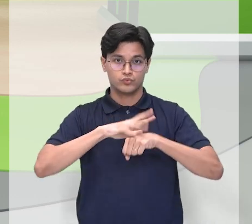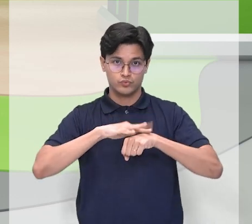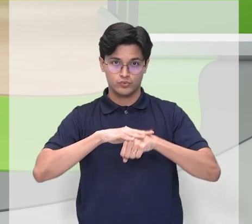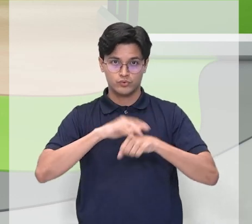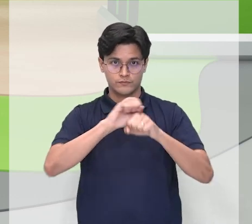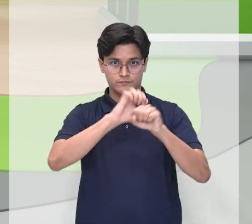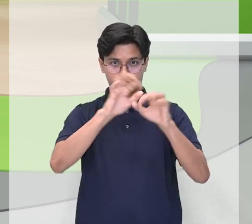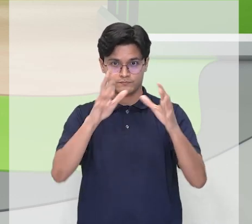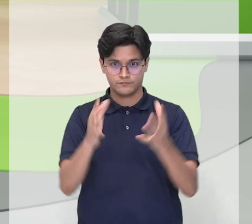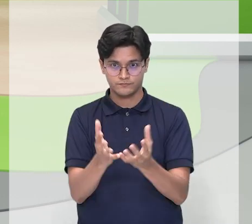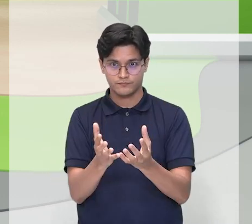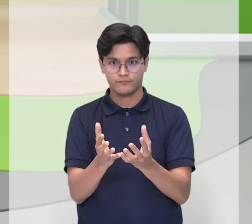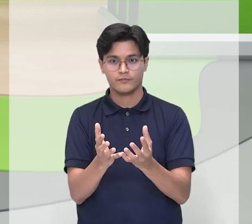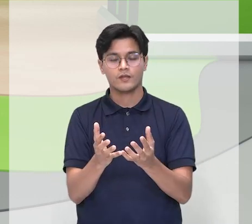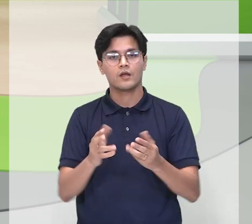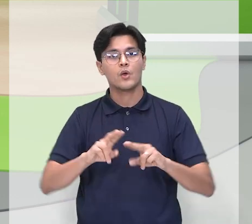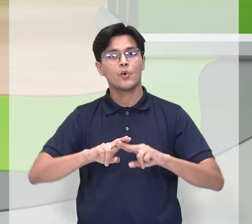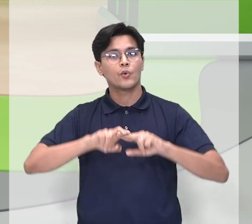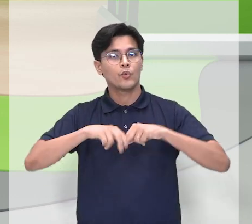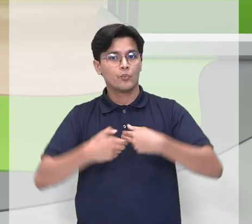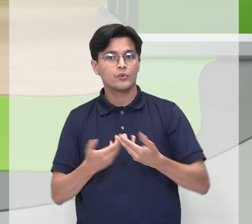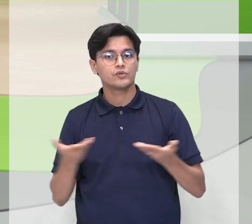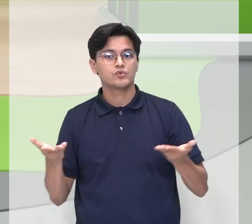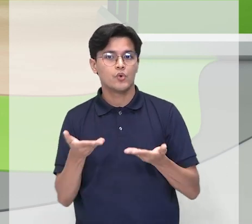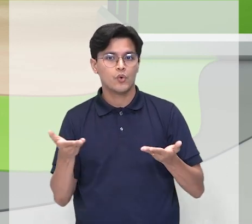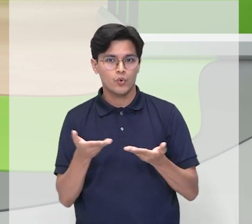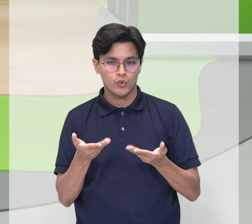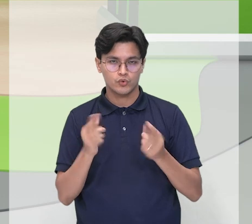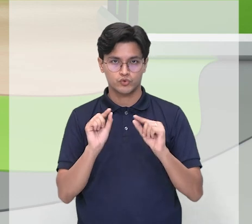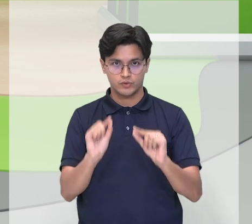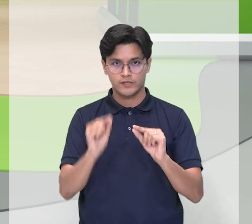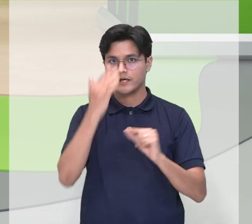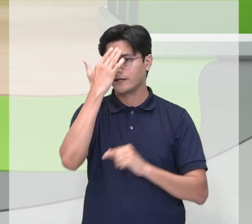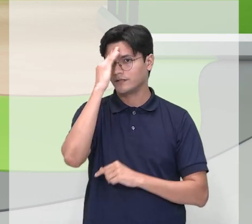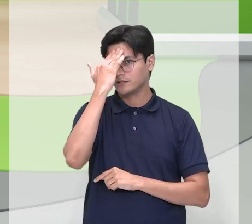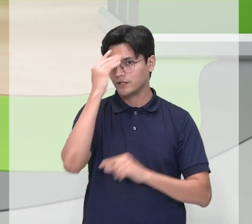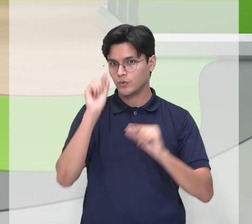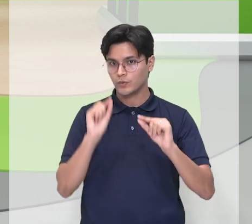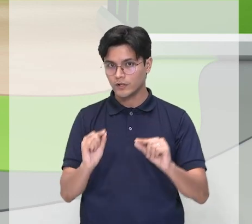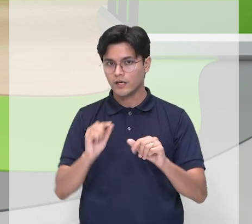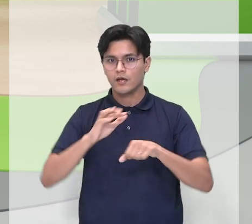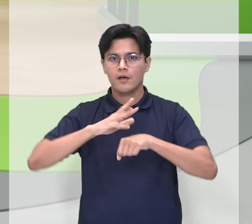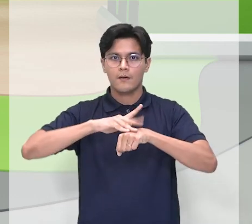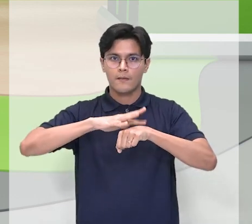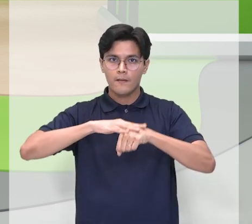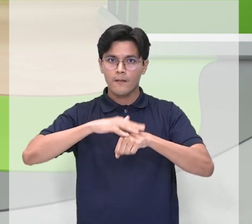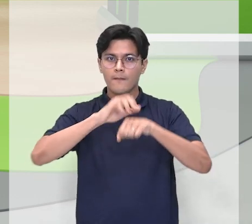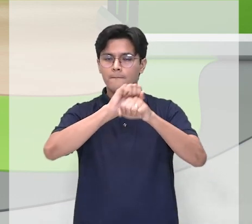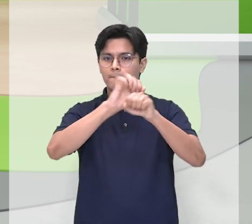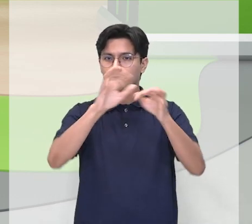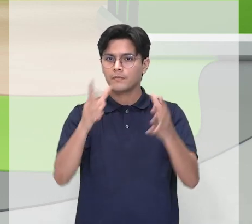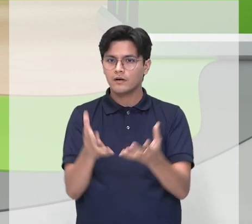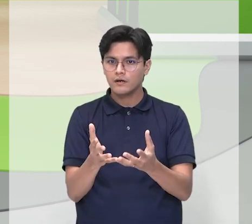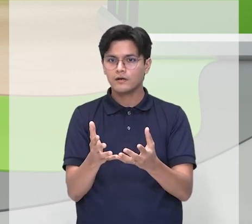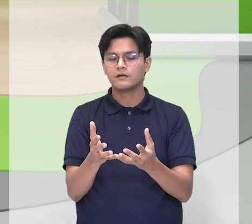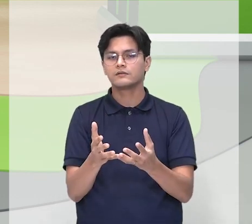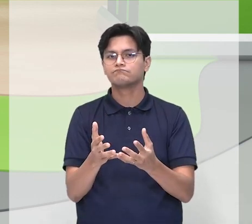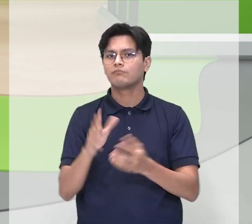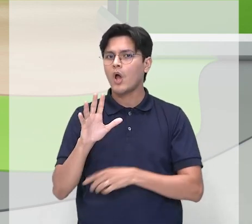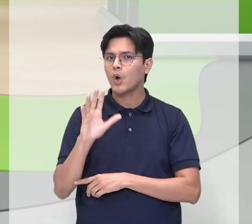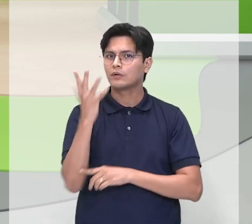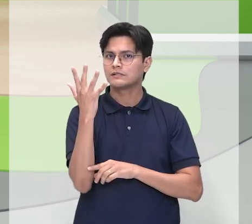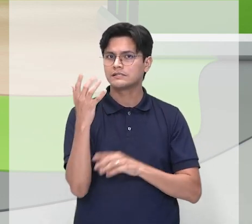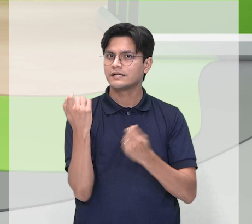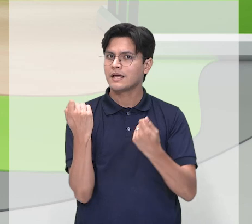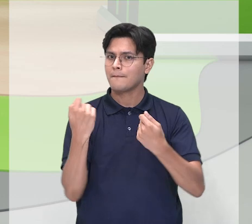para ela ocorrer hoje em dia, com o avanço da tecnologia, ela vai estar associada ao quê? A